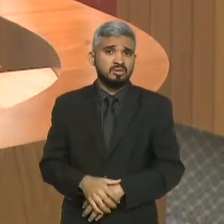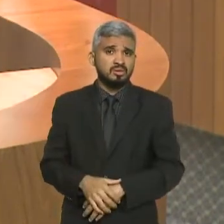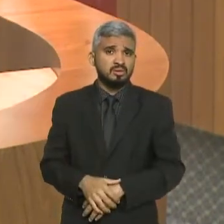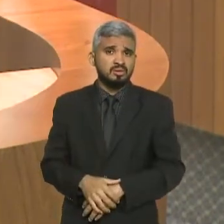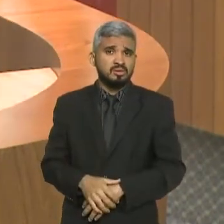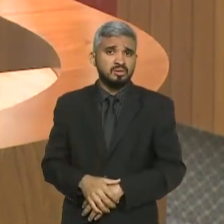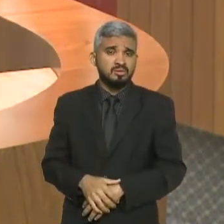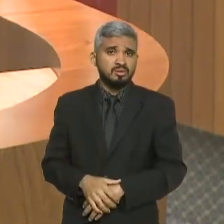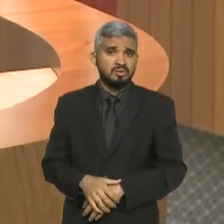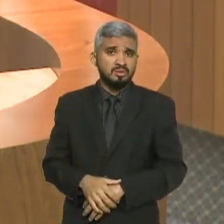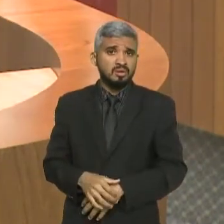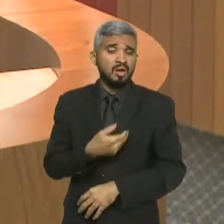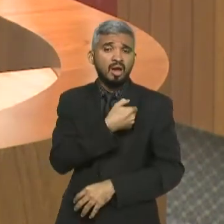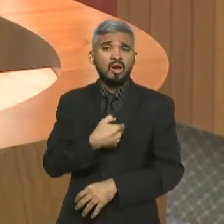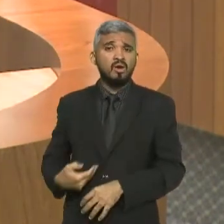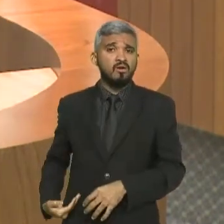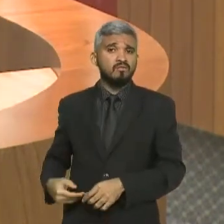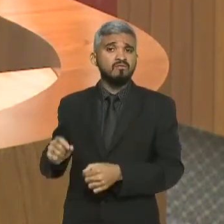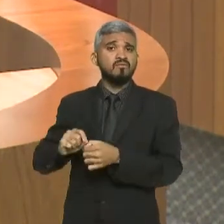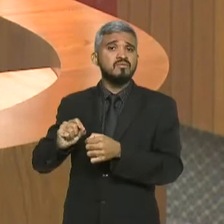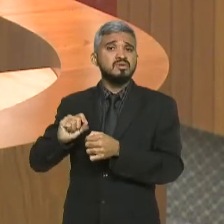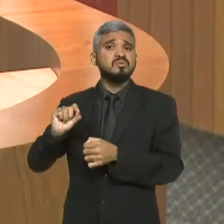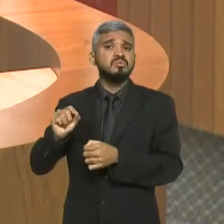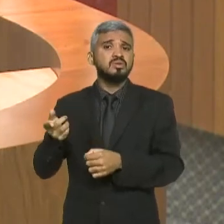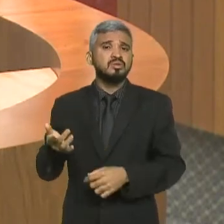Essa concessão.